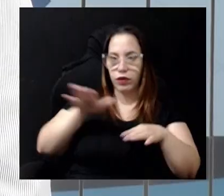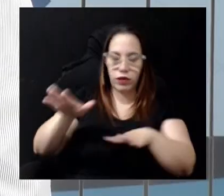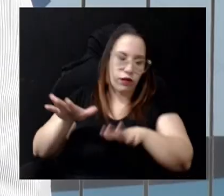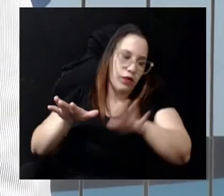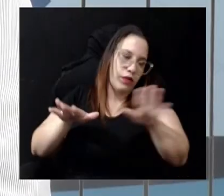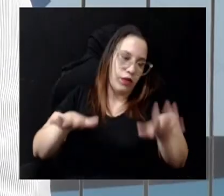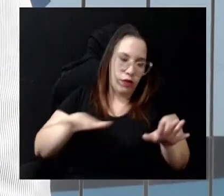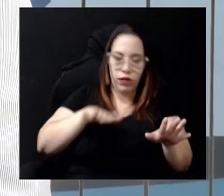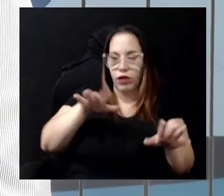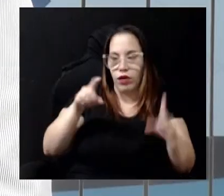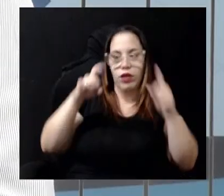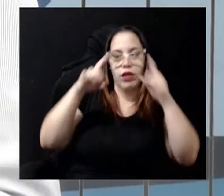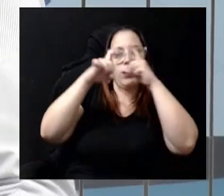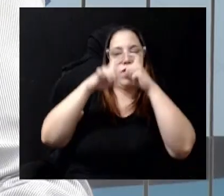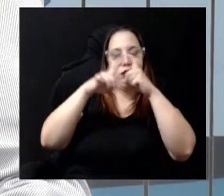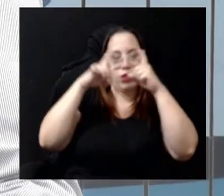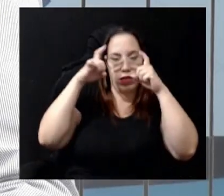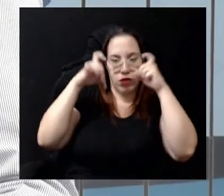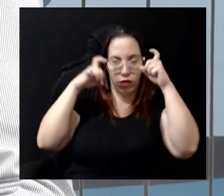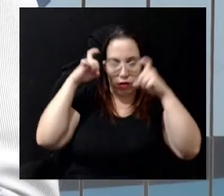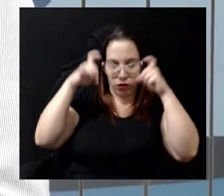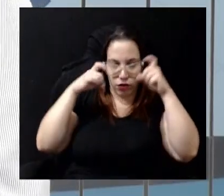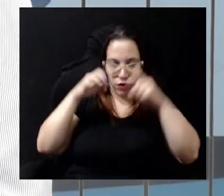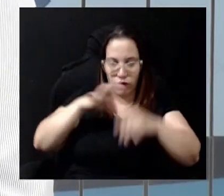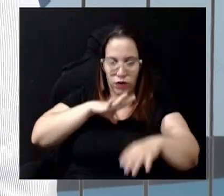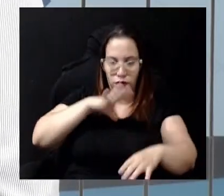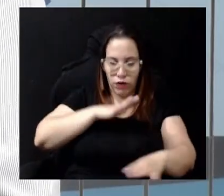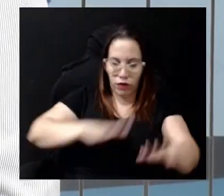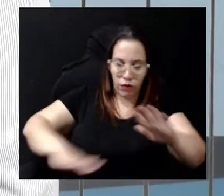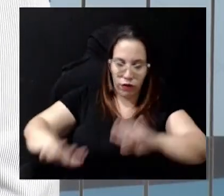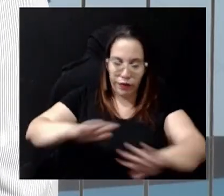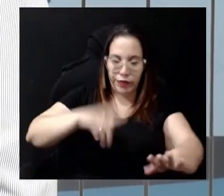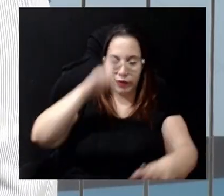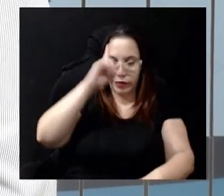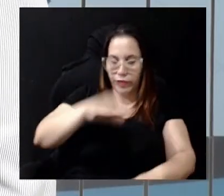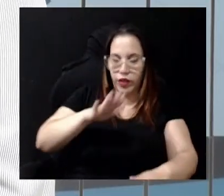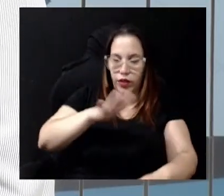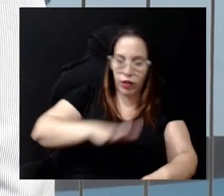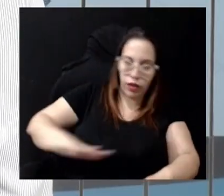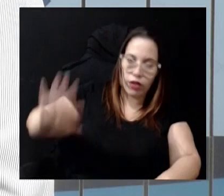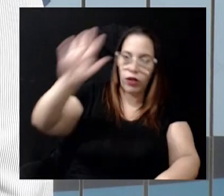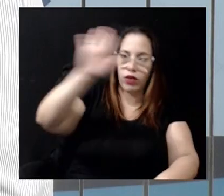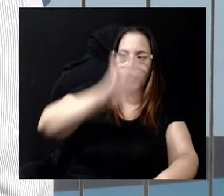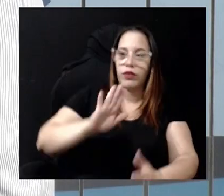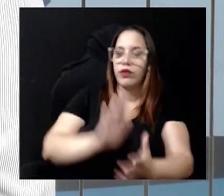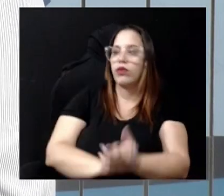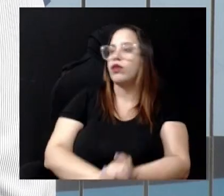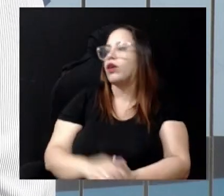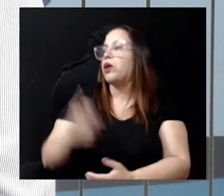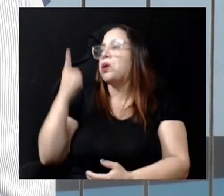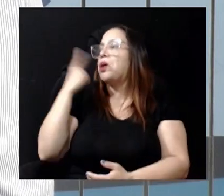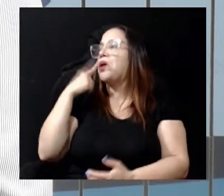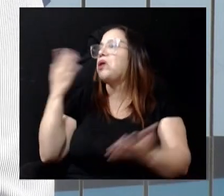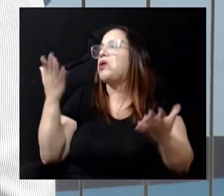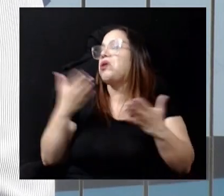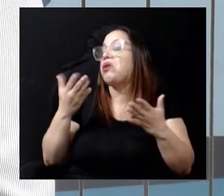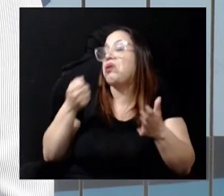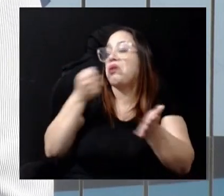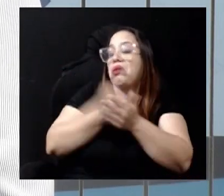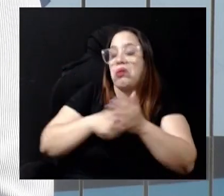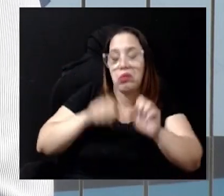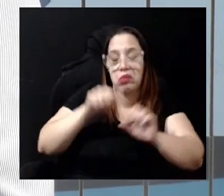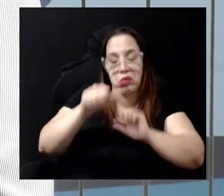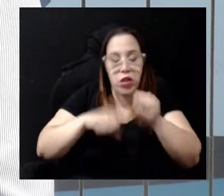preocupações relacionadas ao município, uma vez que essa é uma decisão nacional. Veja, agora, o fato de fazer a mudança do horário não implica